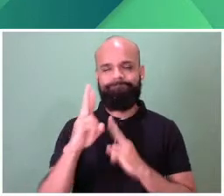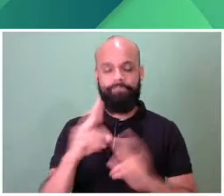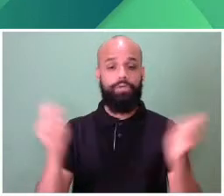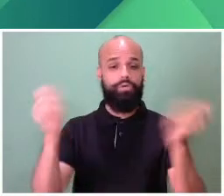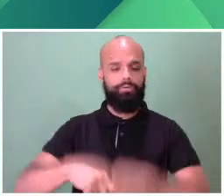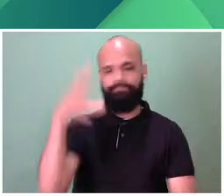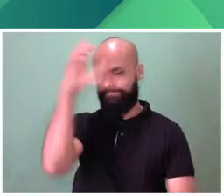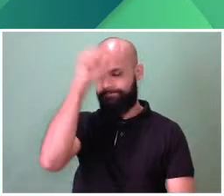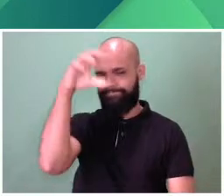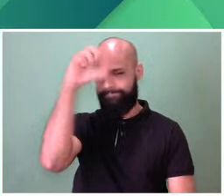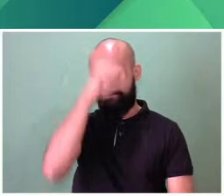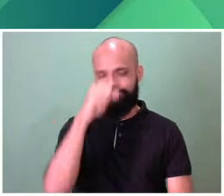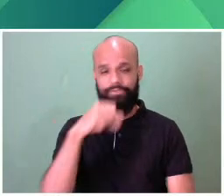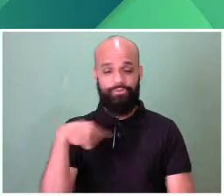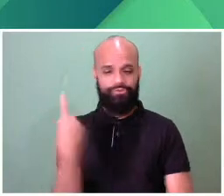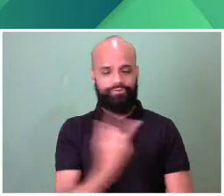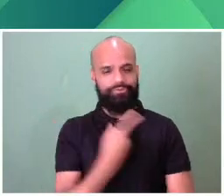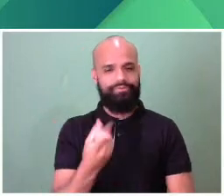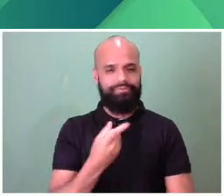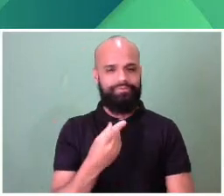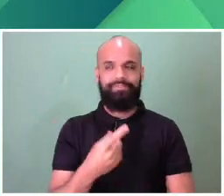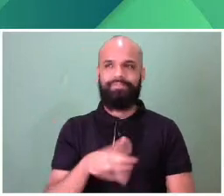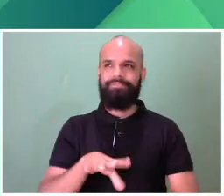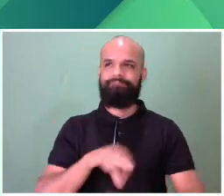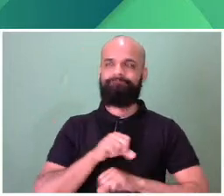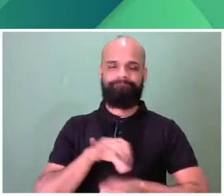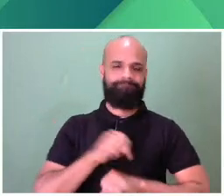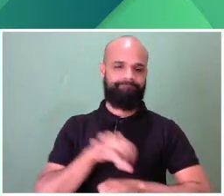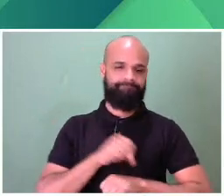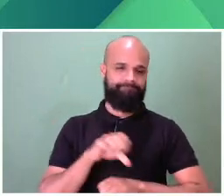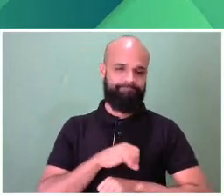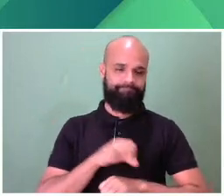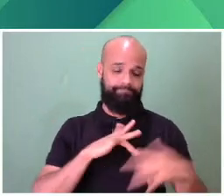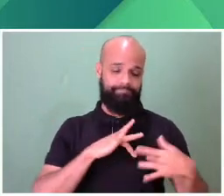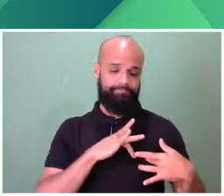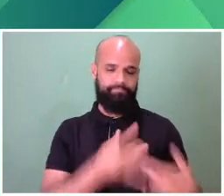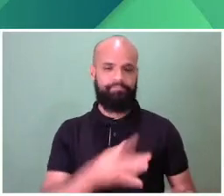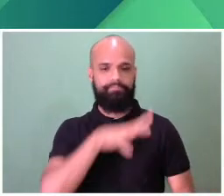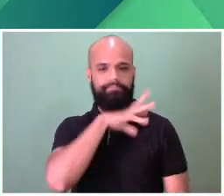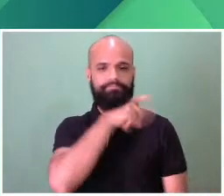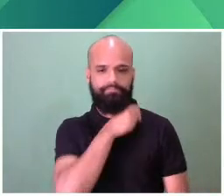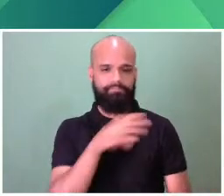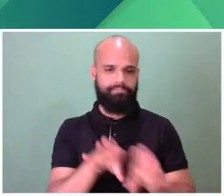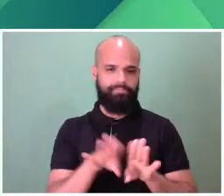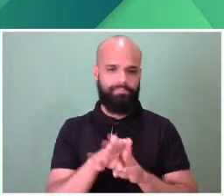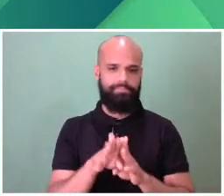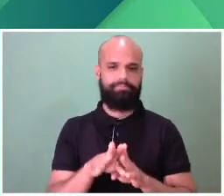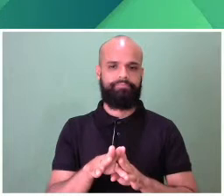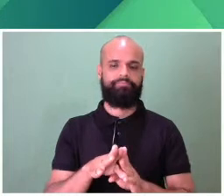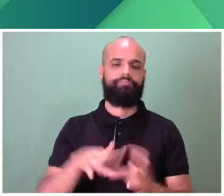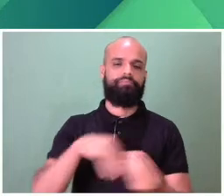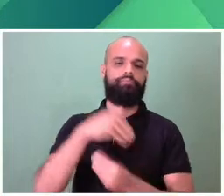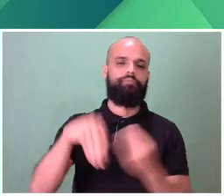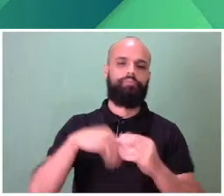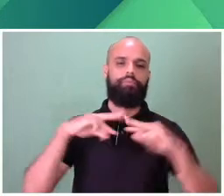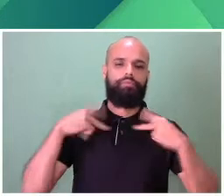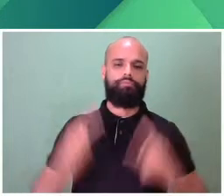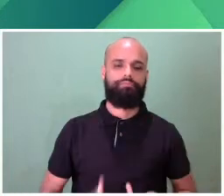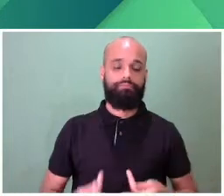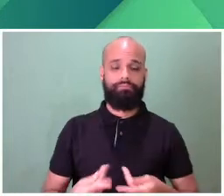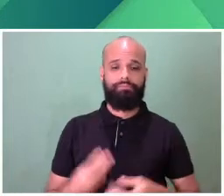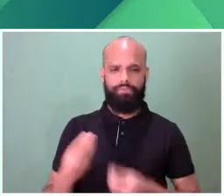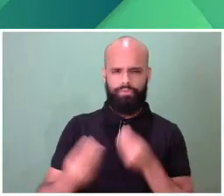aprender a termos a compaixão pelos sencientes e mutuamente entre nós. À luz dessas